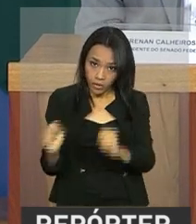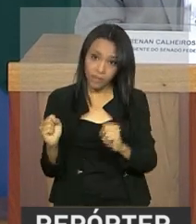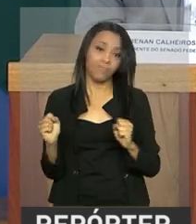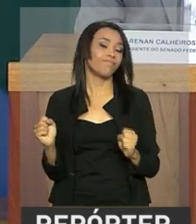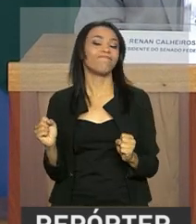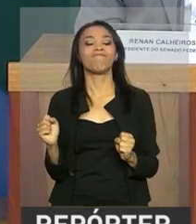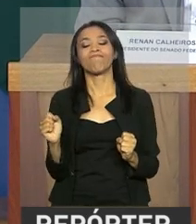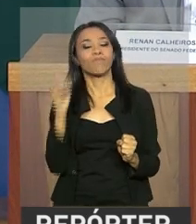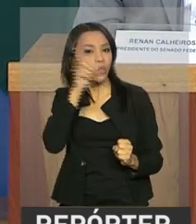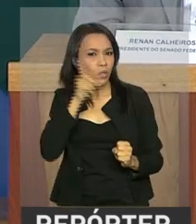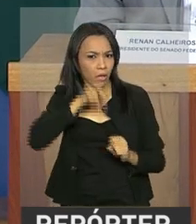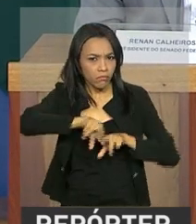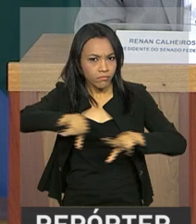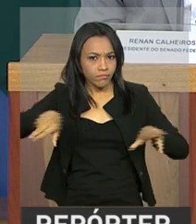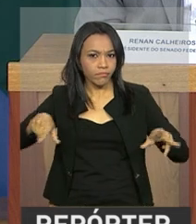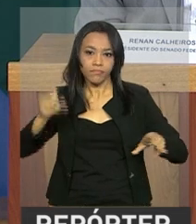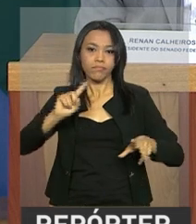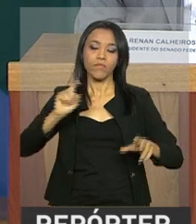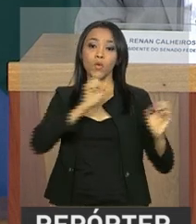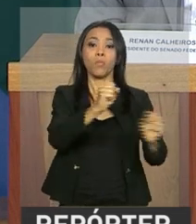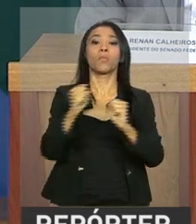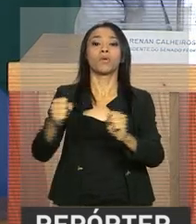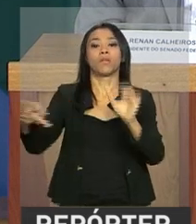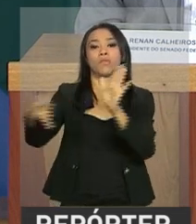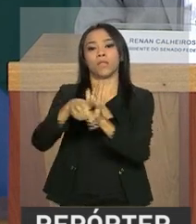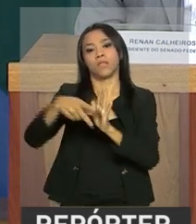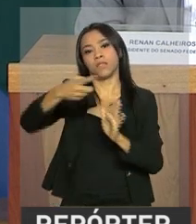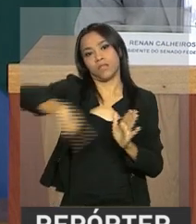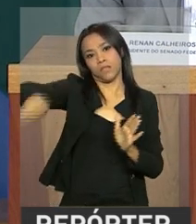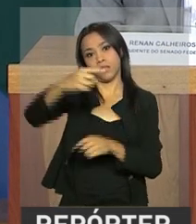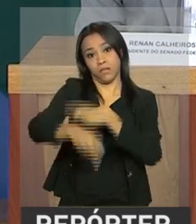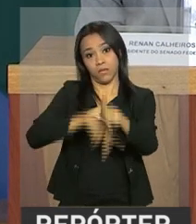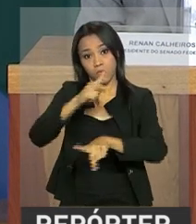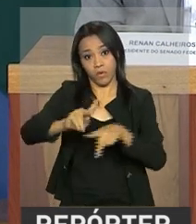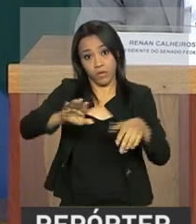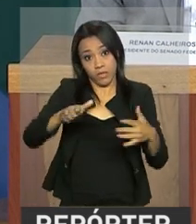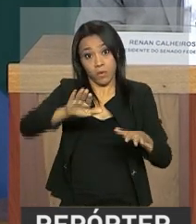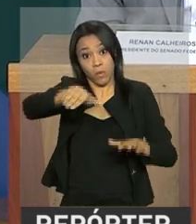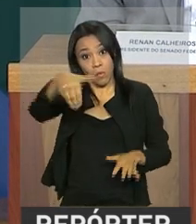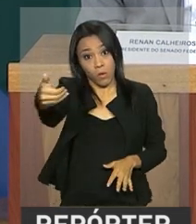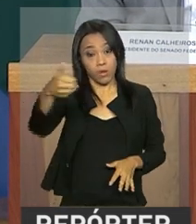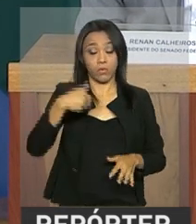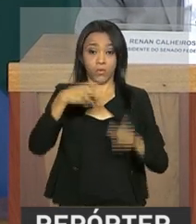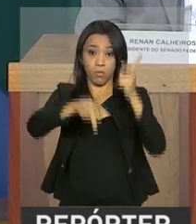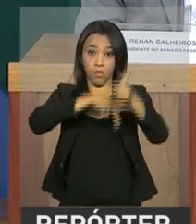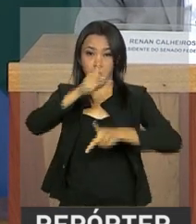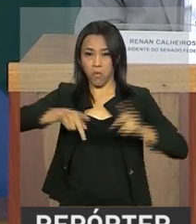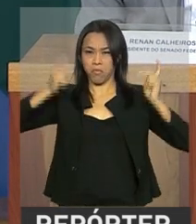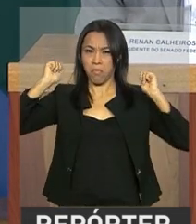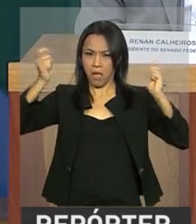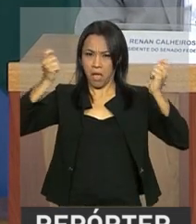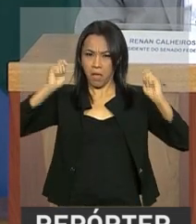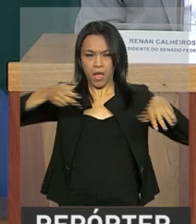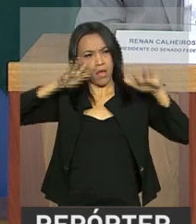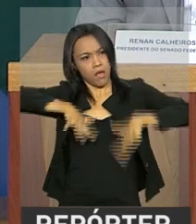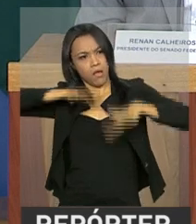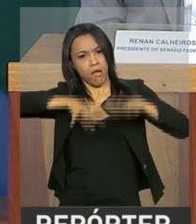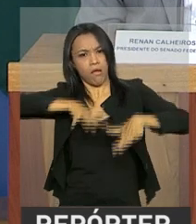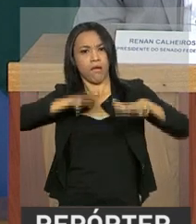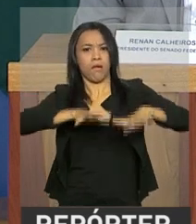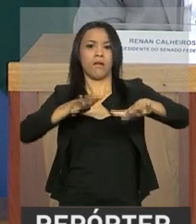deputados. O poder é do povo. Então, quando o povo se manifesta,